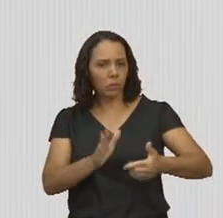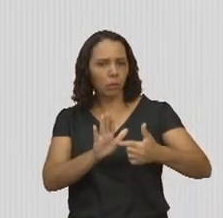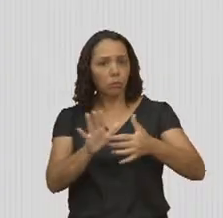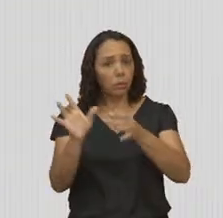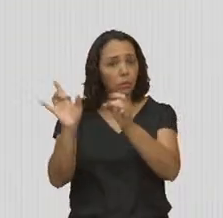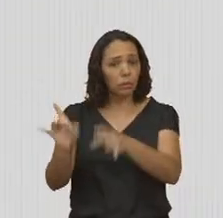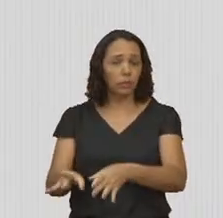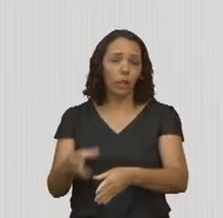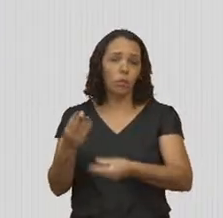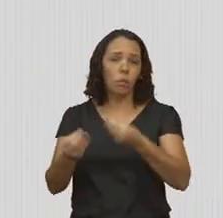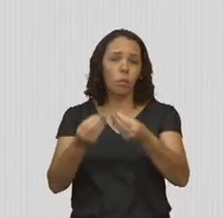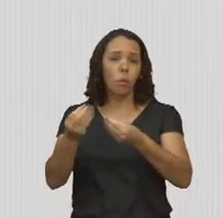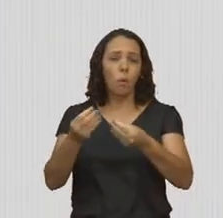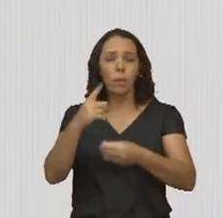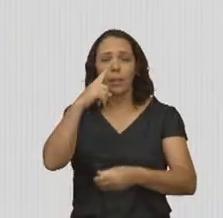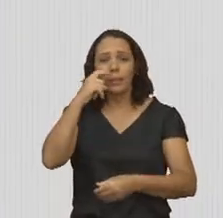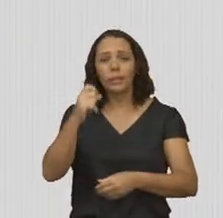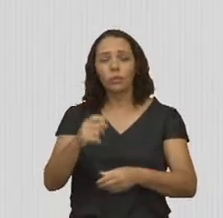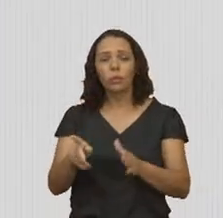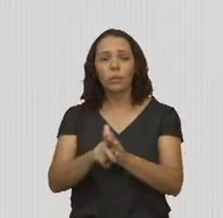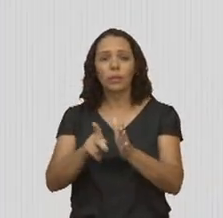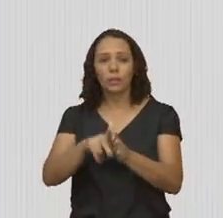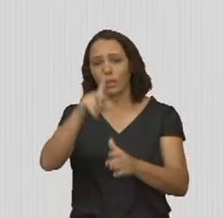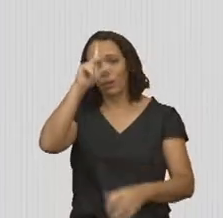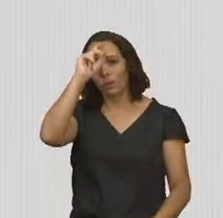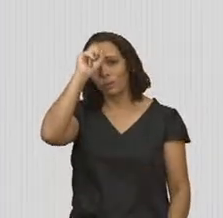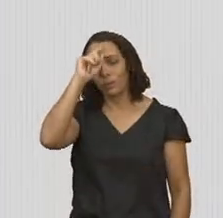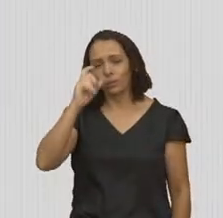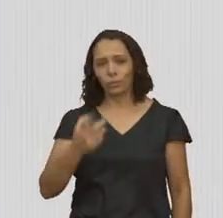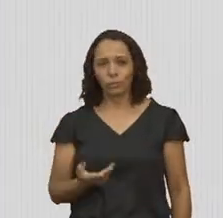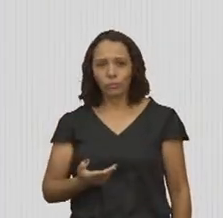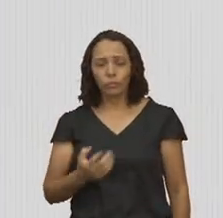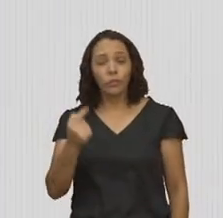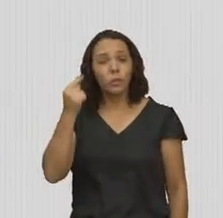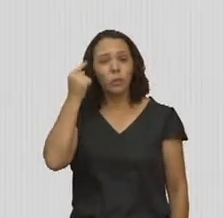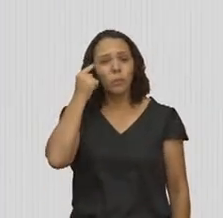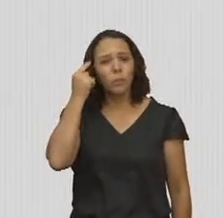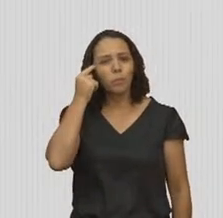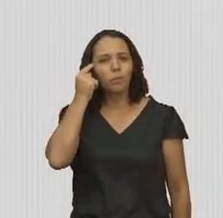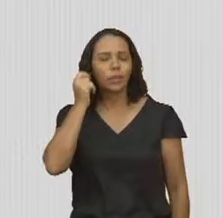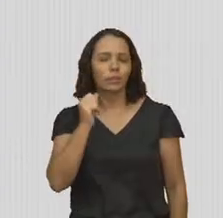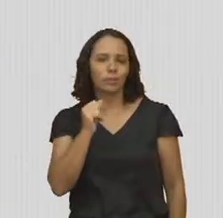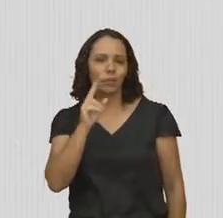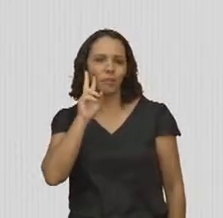assim. Você imagina o que é isso? Ter o seu filho